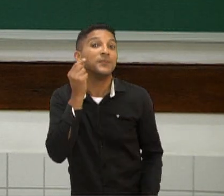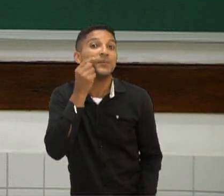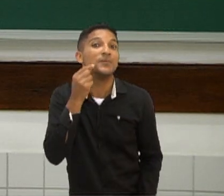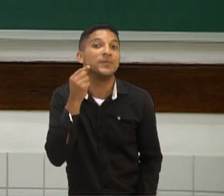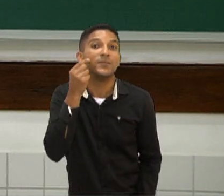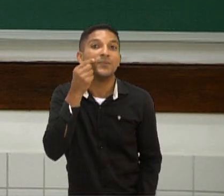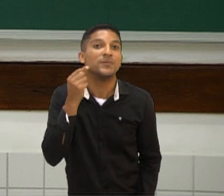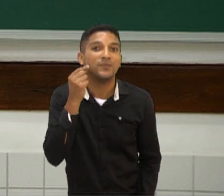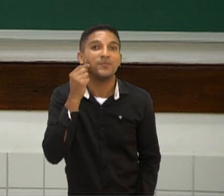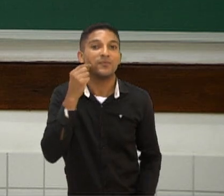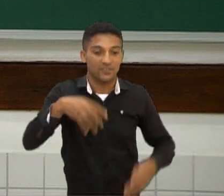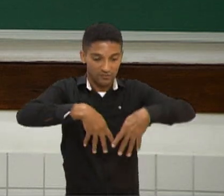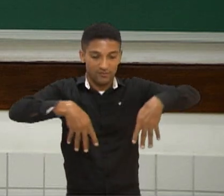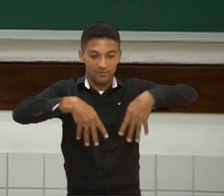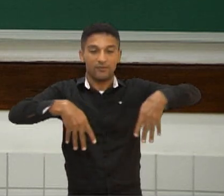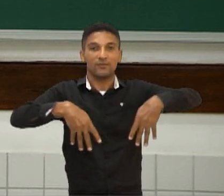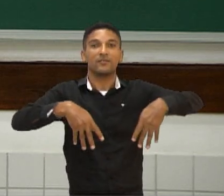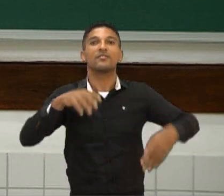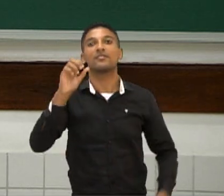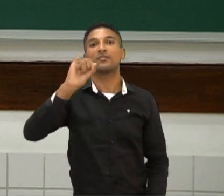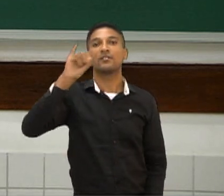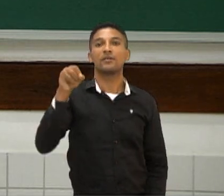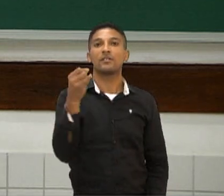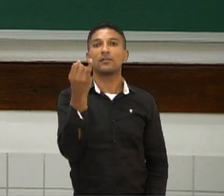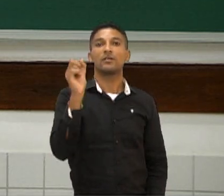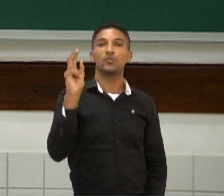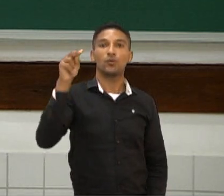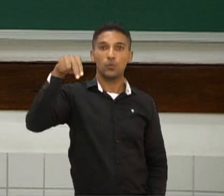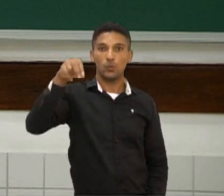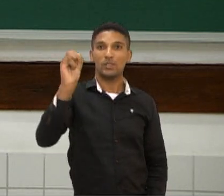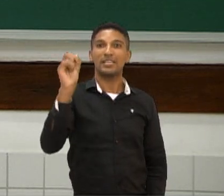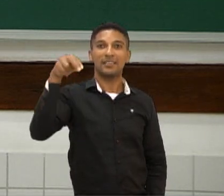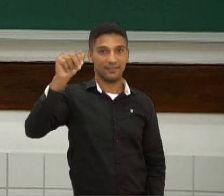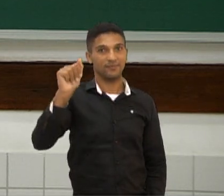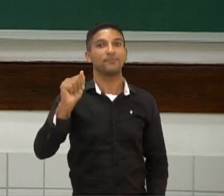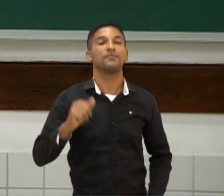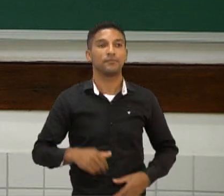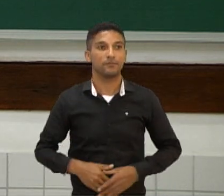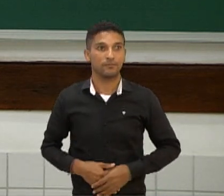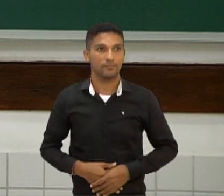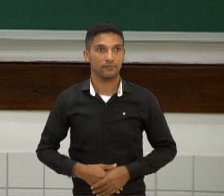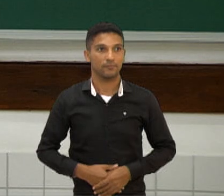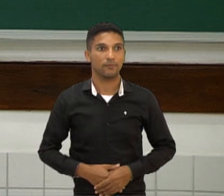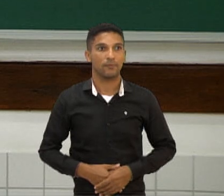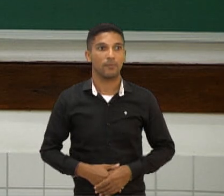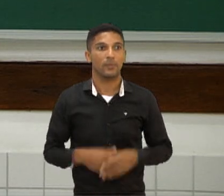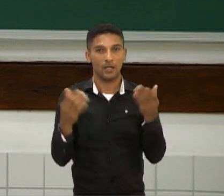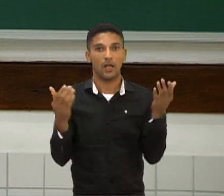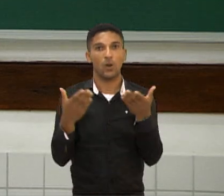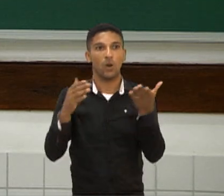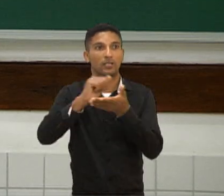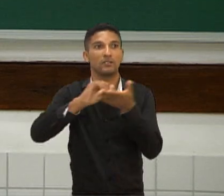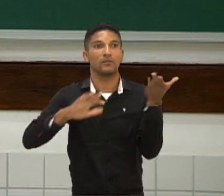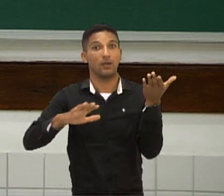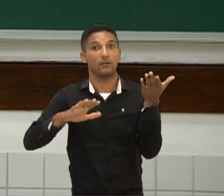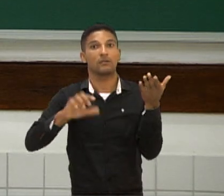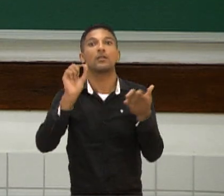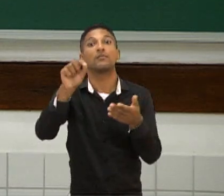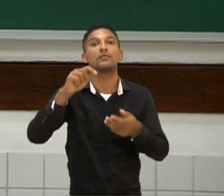Deixar agora uma atividade para vocês. Então vocês podem responder aí no caderno, as respostas são um tanto quanto